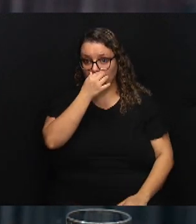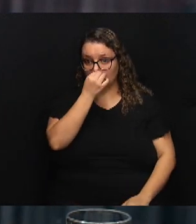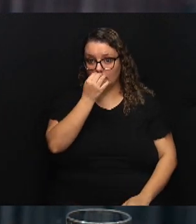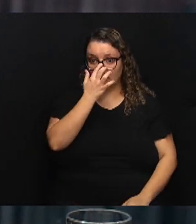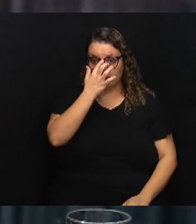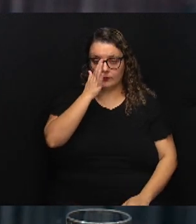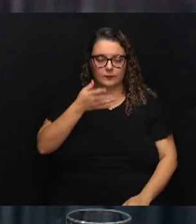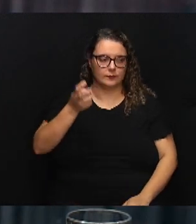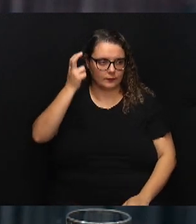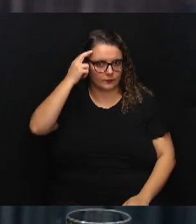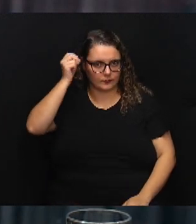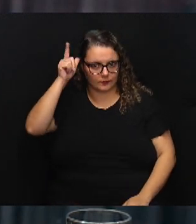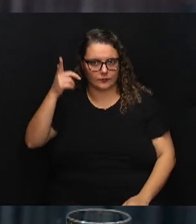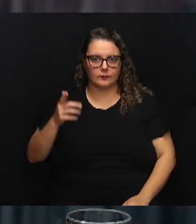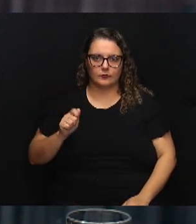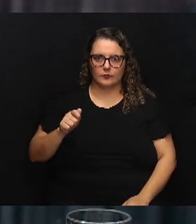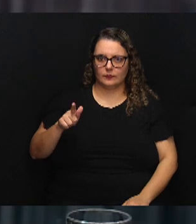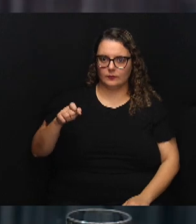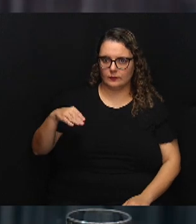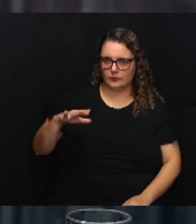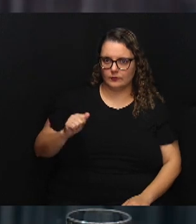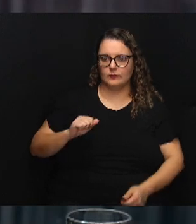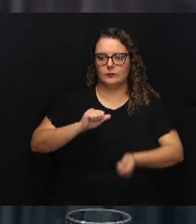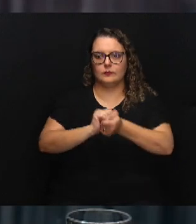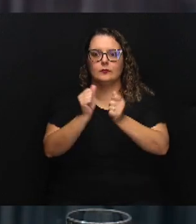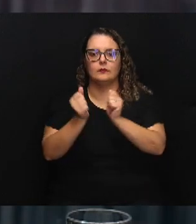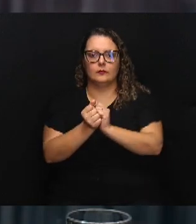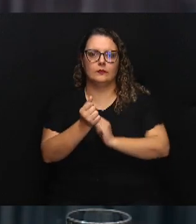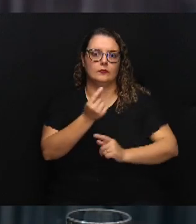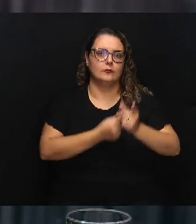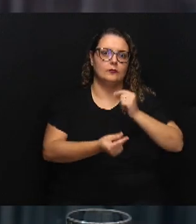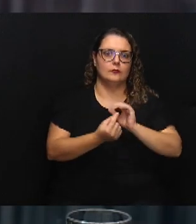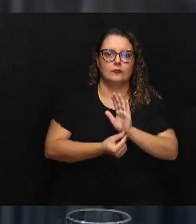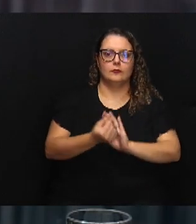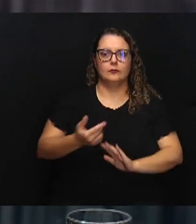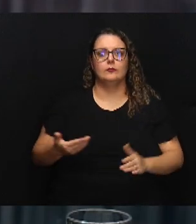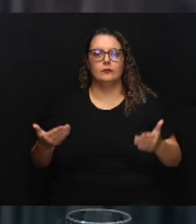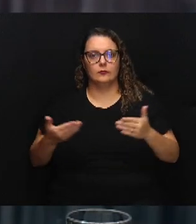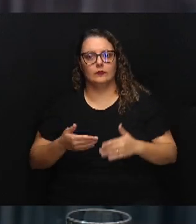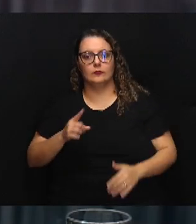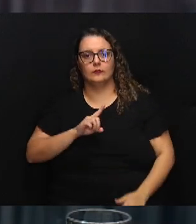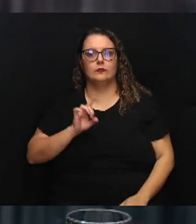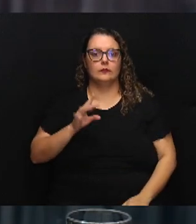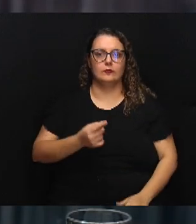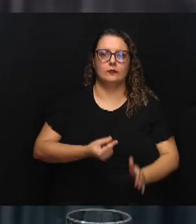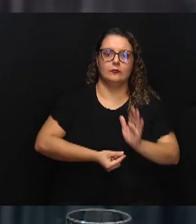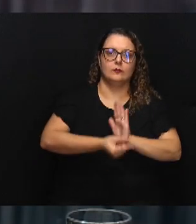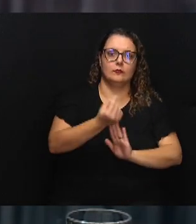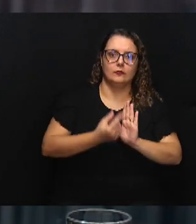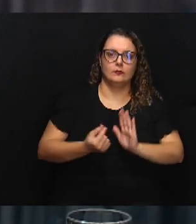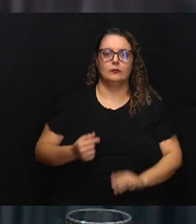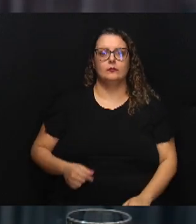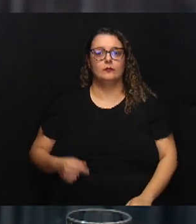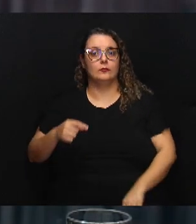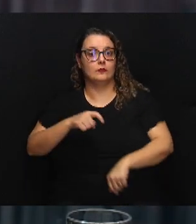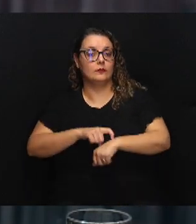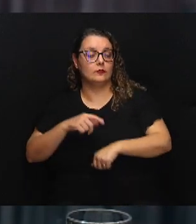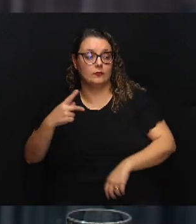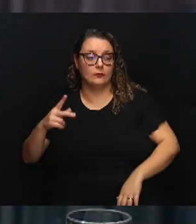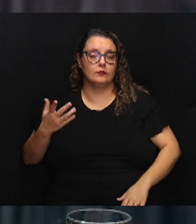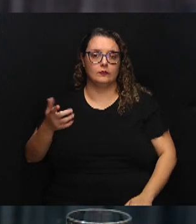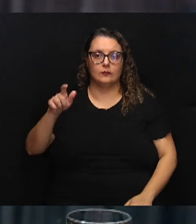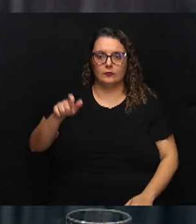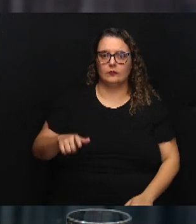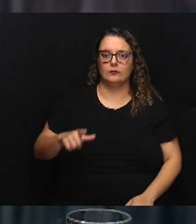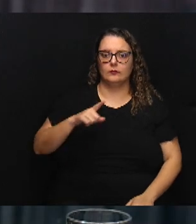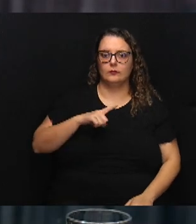cultura das agências se adaptarem aos orçamentos, mas hoje não é só questão de orçamento, é o lifestyle da pessoa, né? Eu tenho